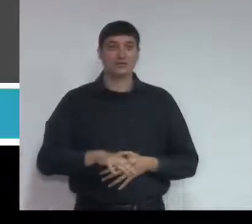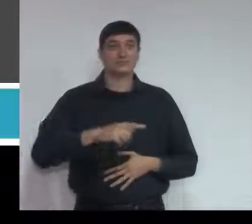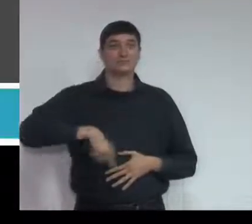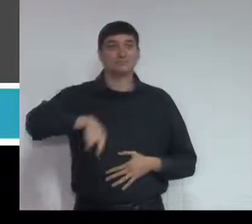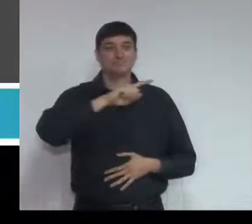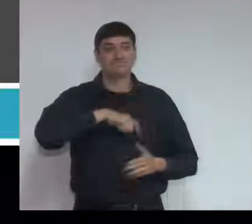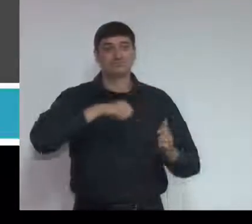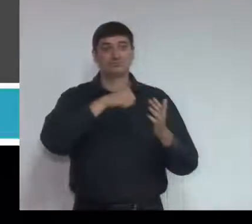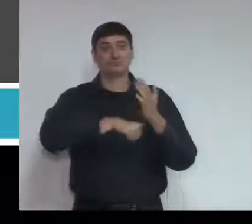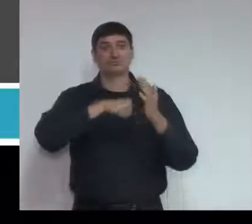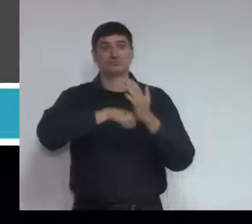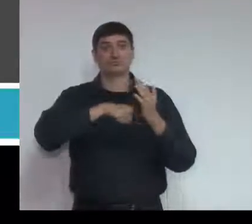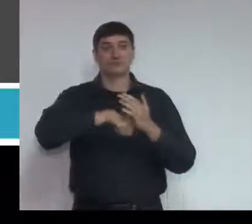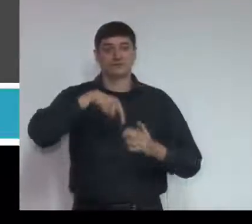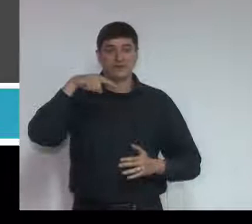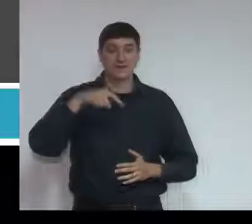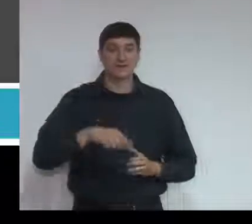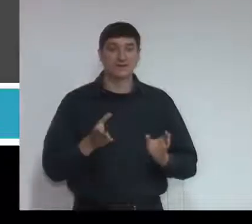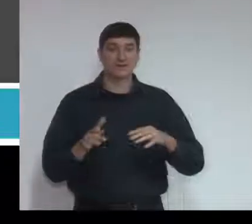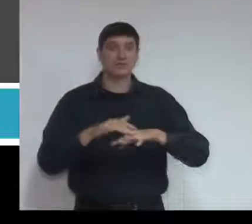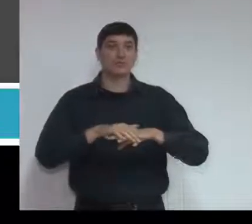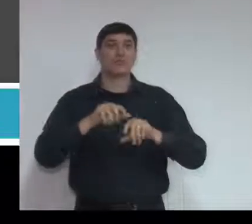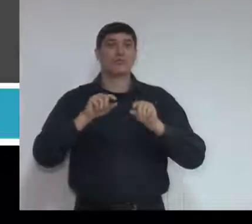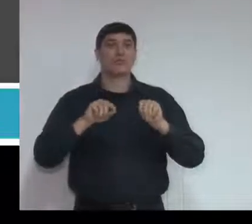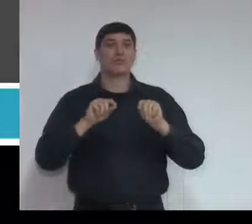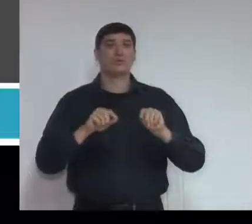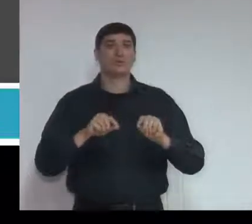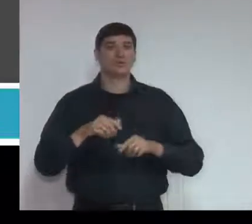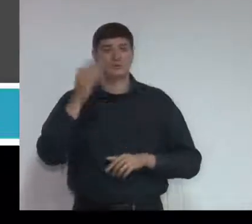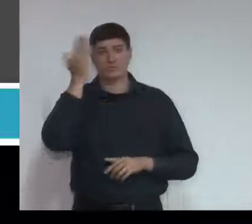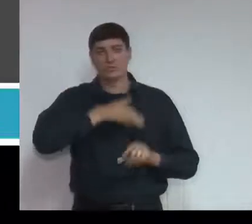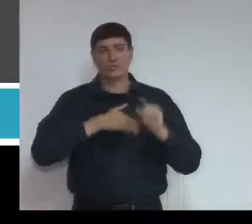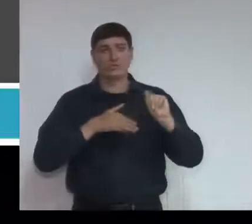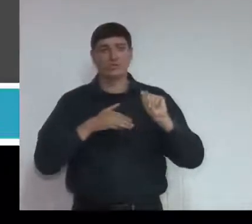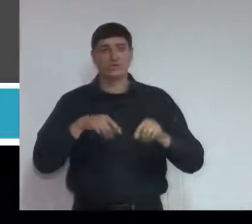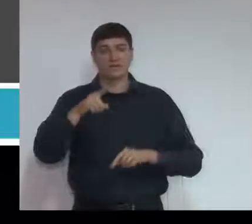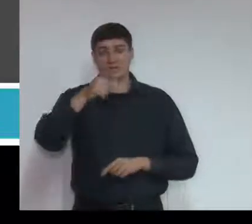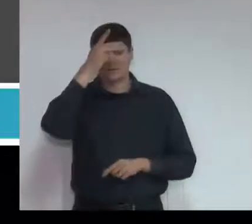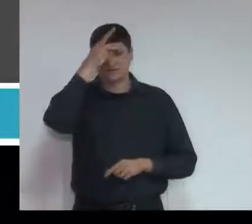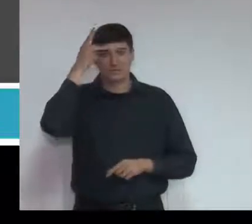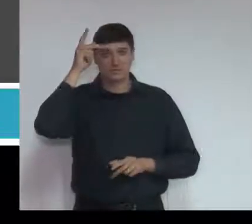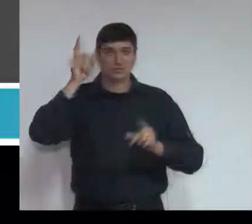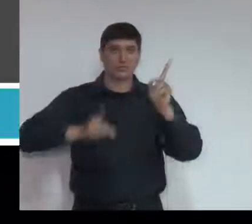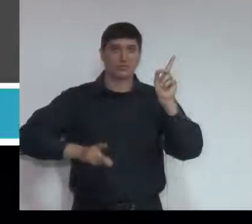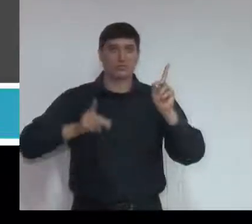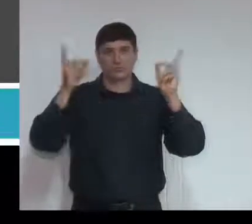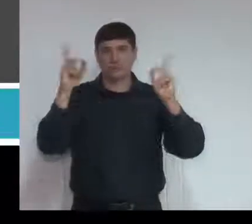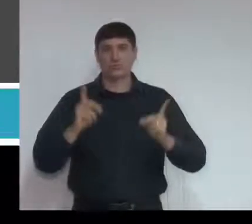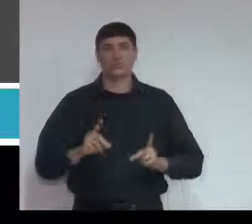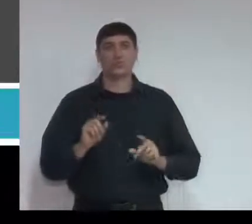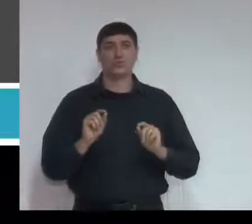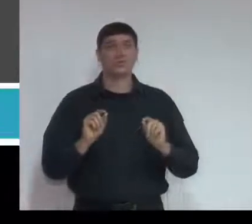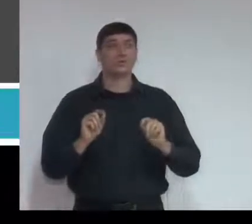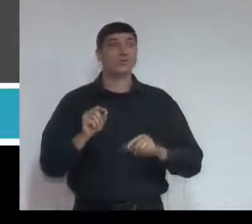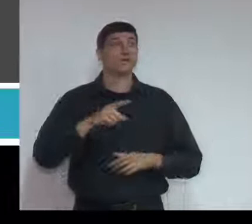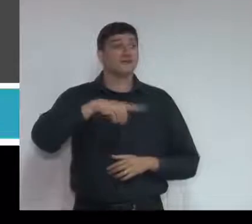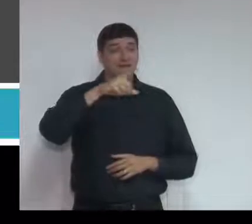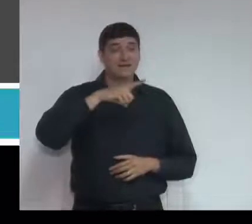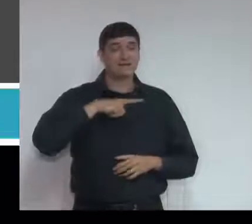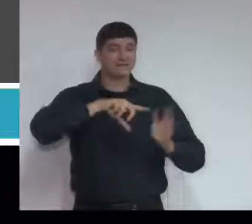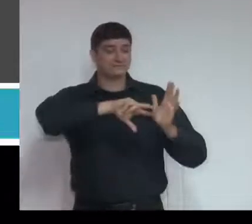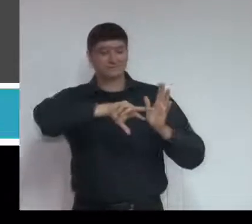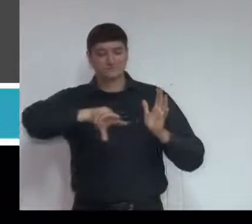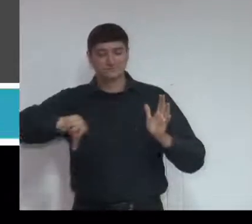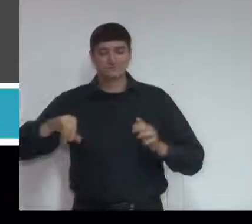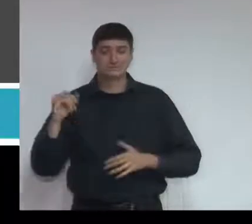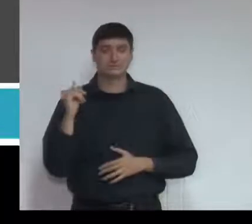entender qual é a verdadeira inclusão, o que é de fato a pessoa com deficiência. Não é? Esse ano eles terão várias atividades, então